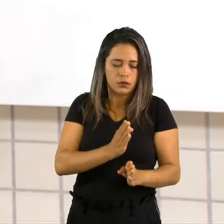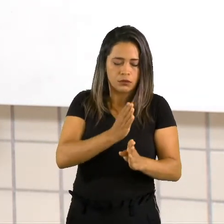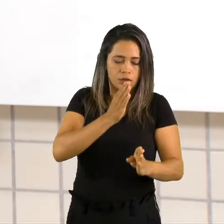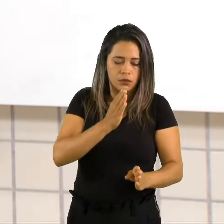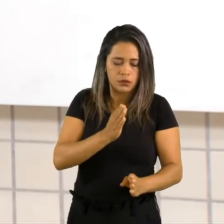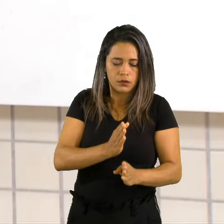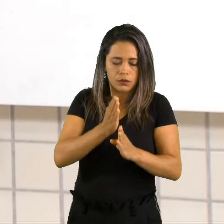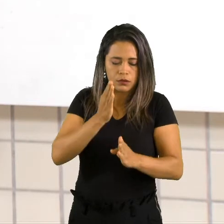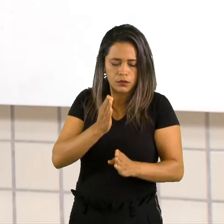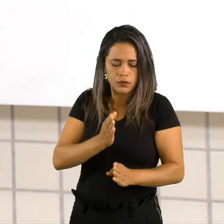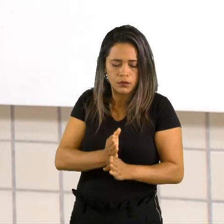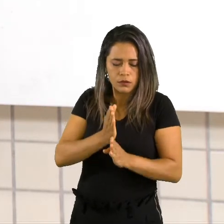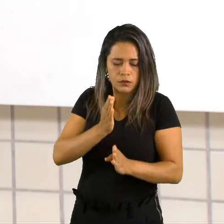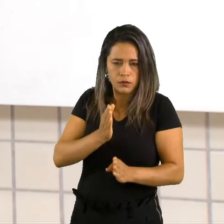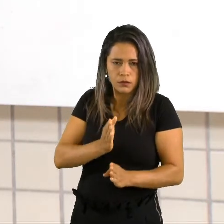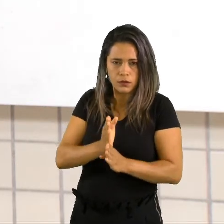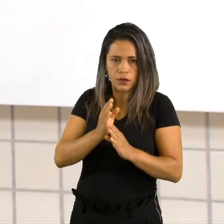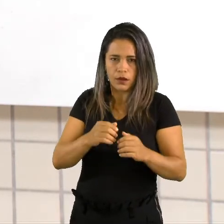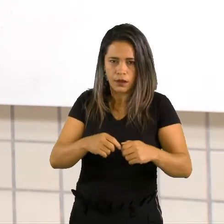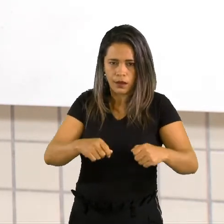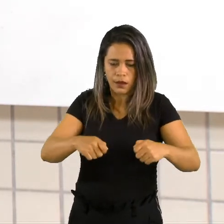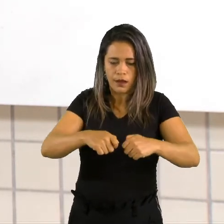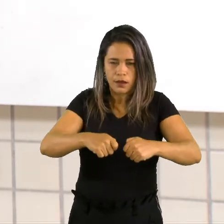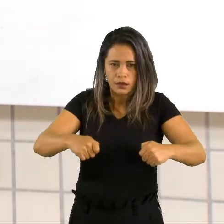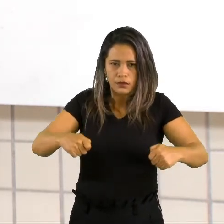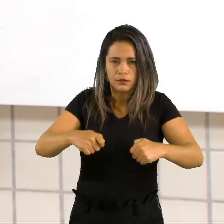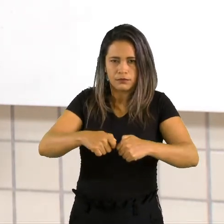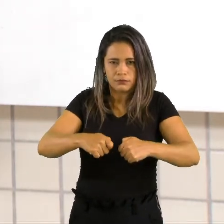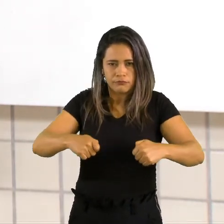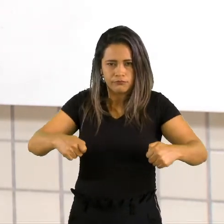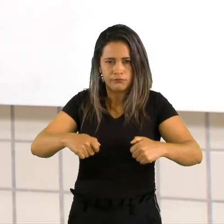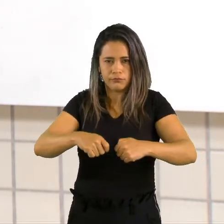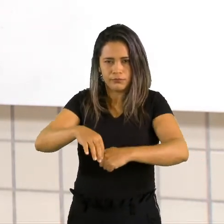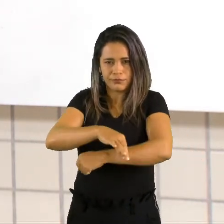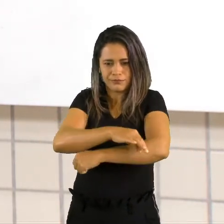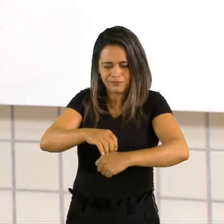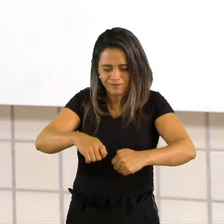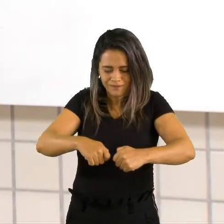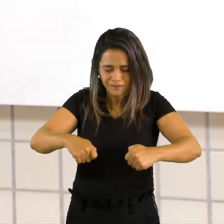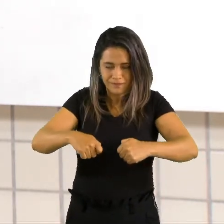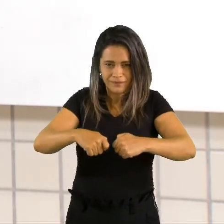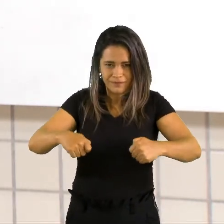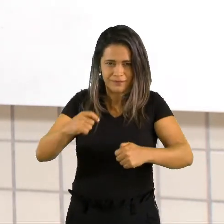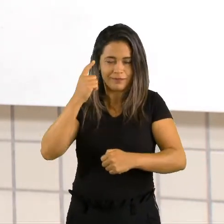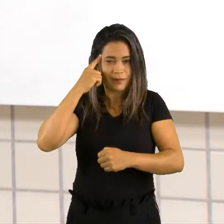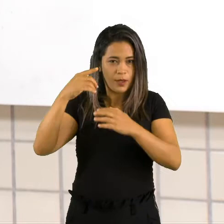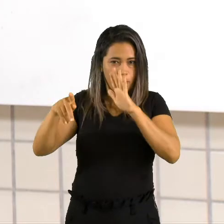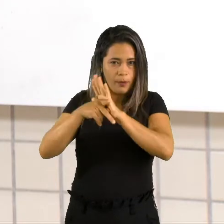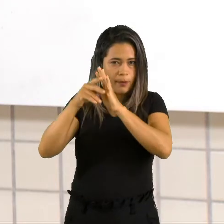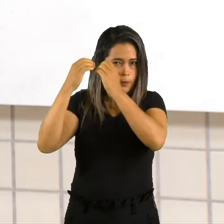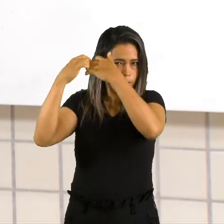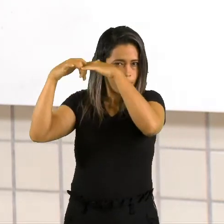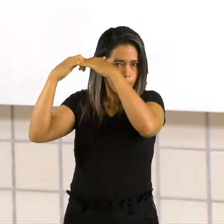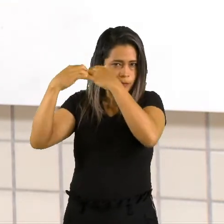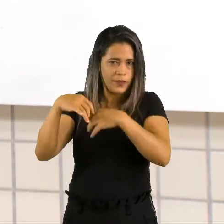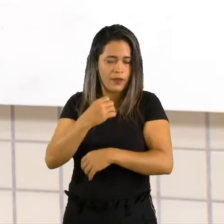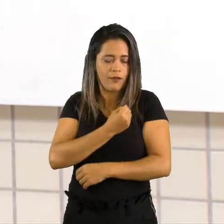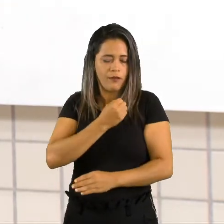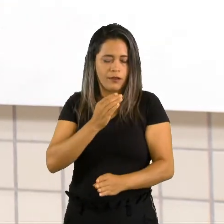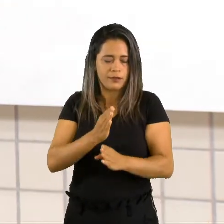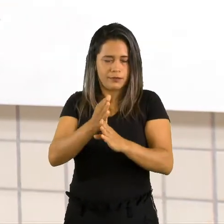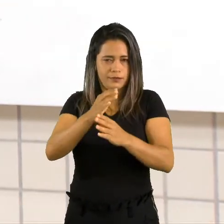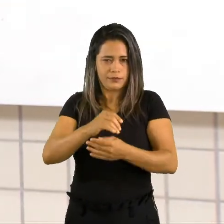abrindo a régua, né? Aumentando a imagem e eu vou conseguir localizar esse número na reta, tá